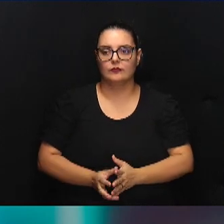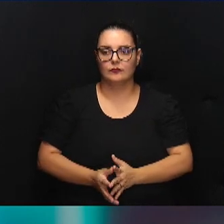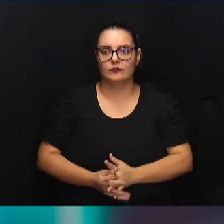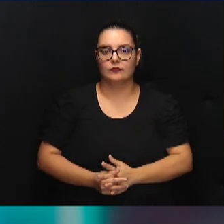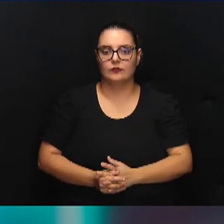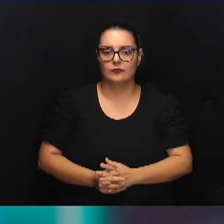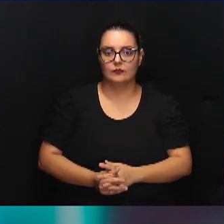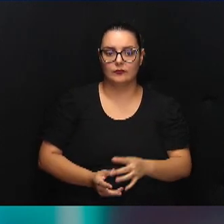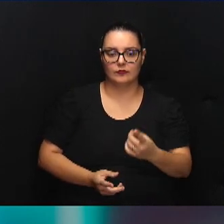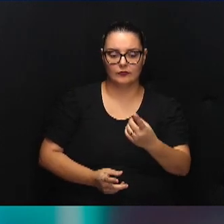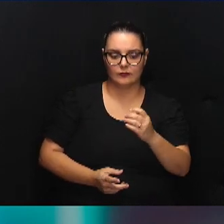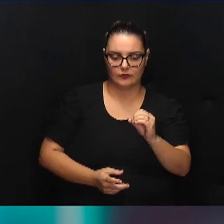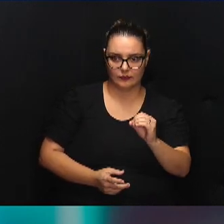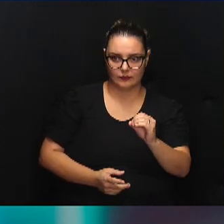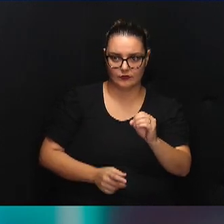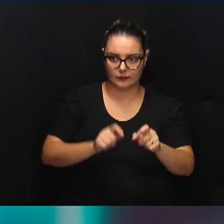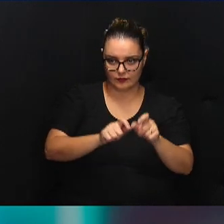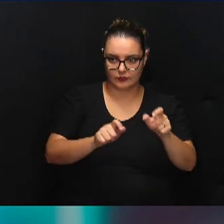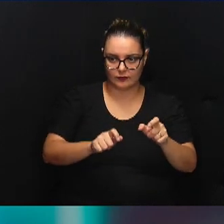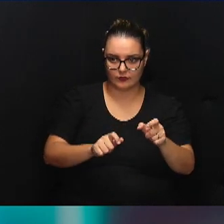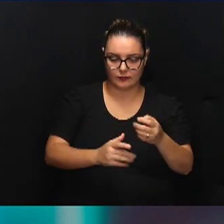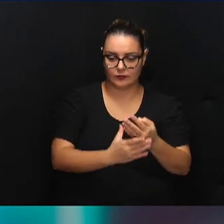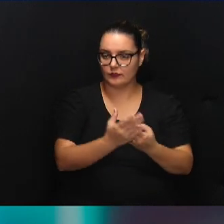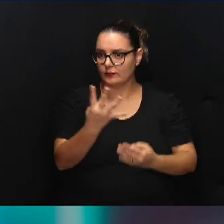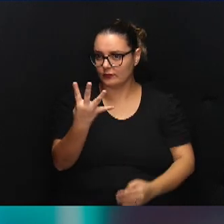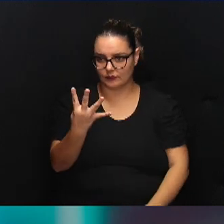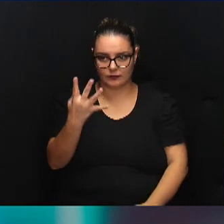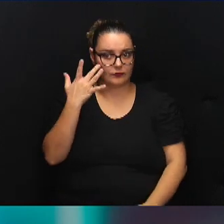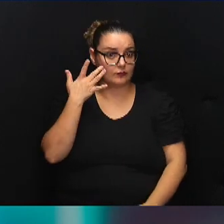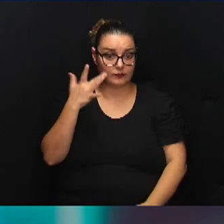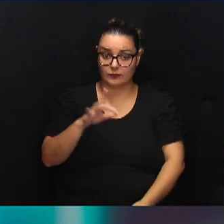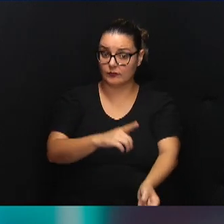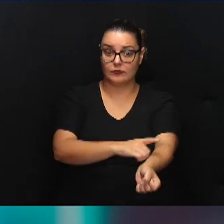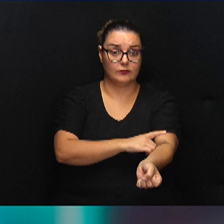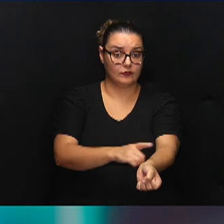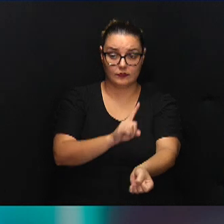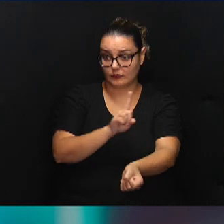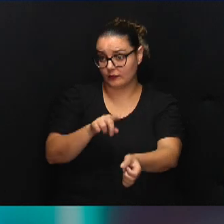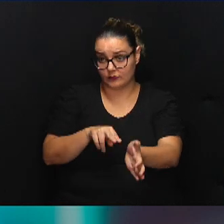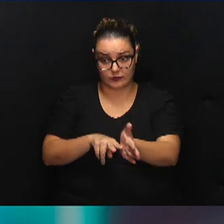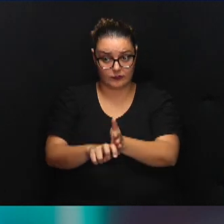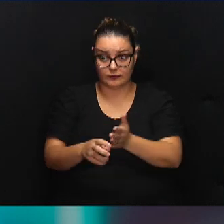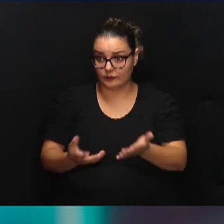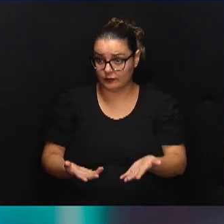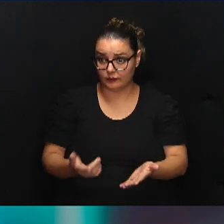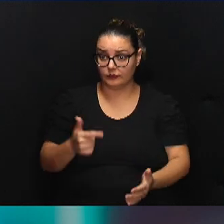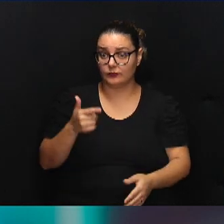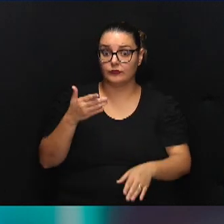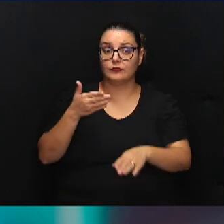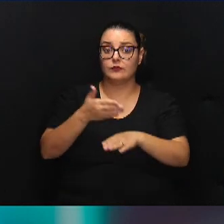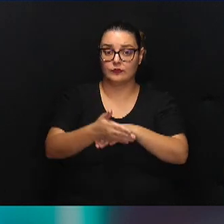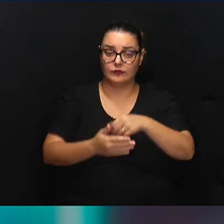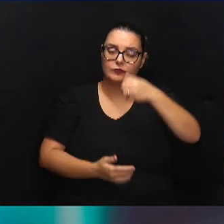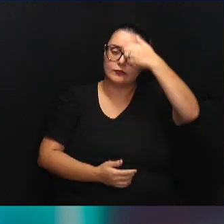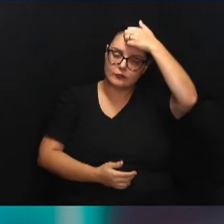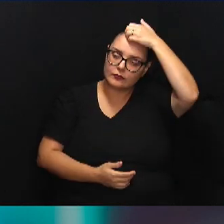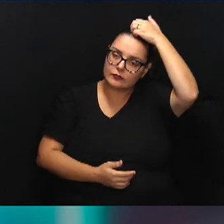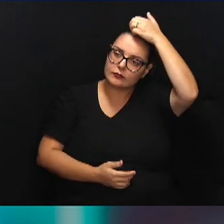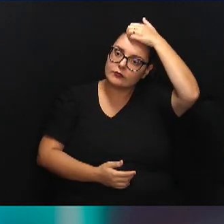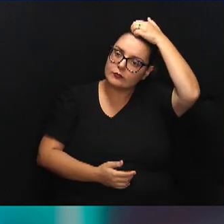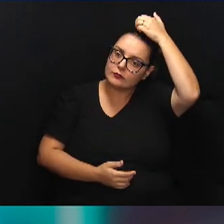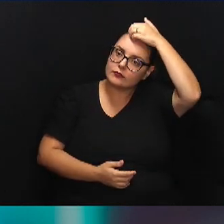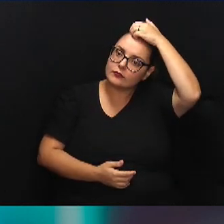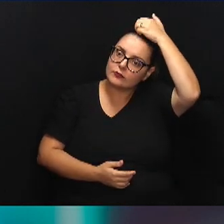10 pessoas, 4 não sabem que tem diabetes ainda, não foi diagnosticado, porque não tem acesso às